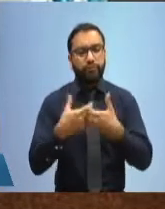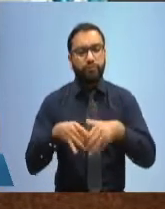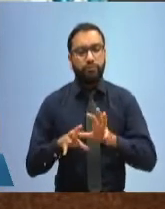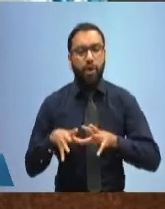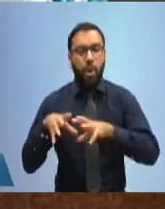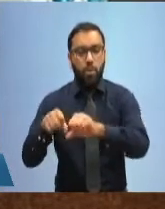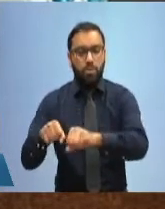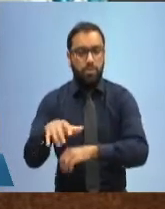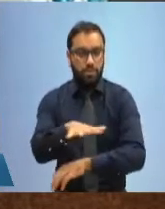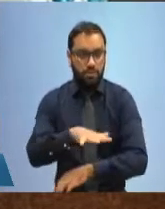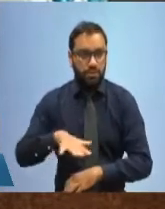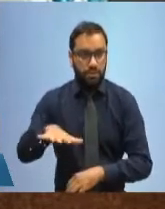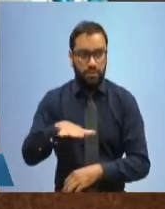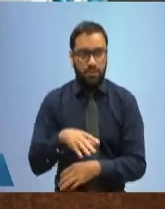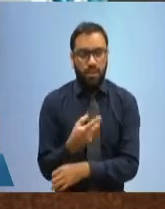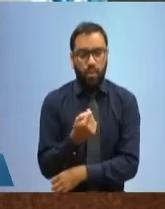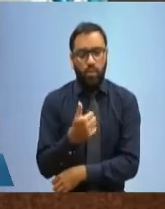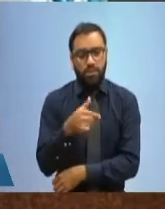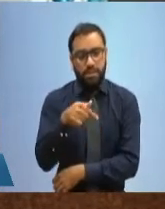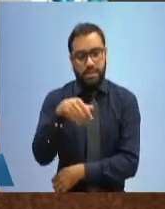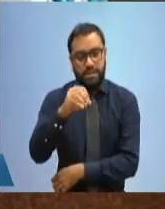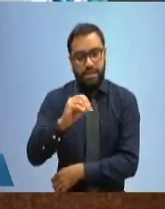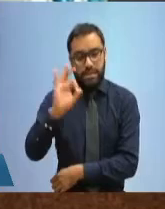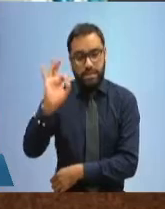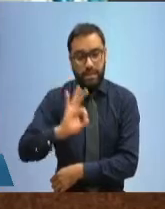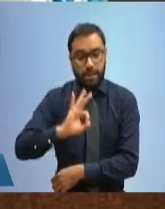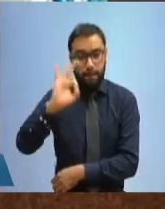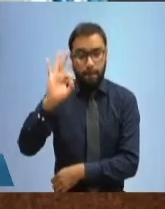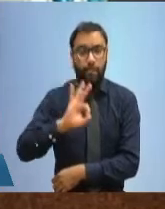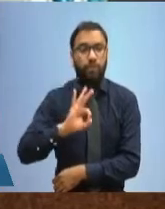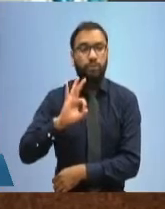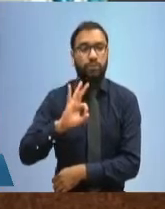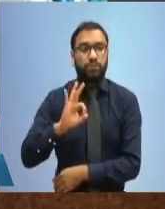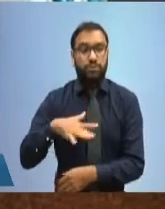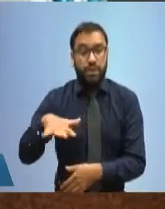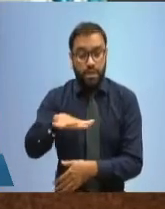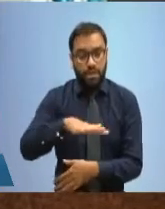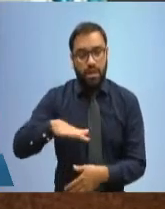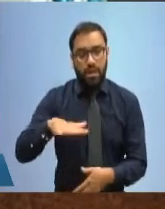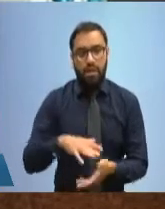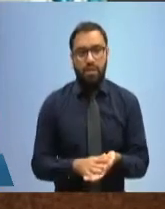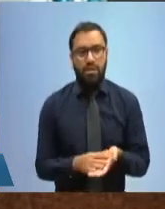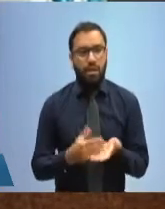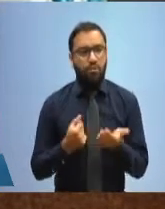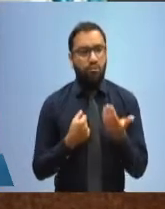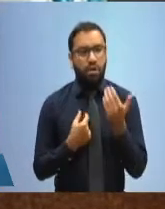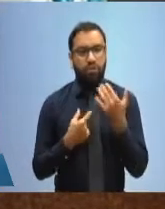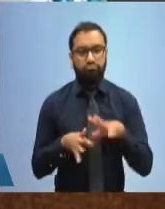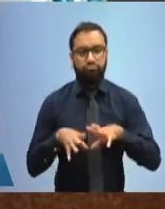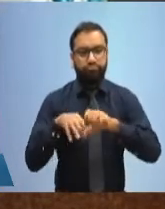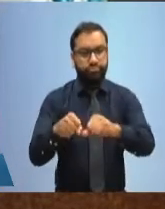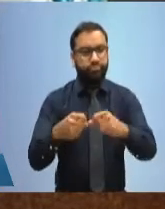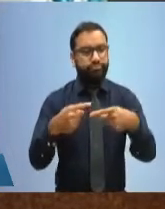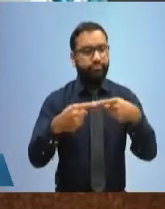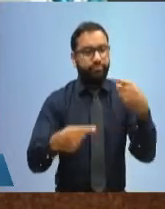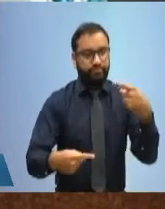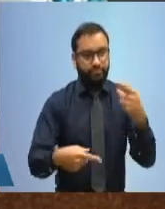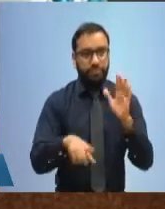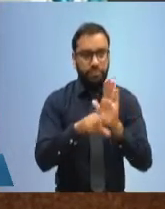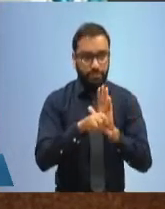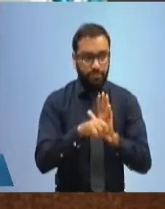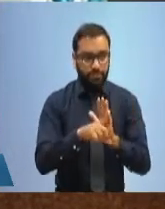quase 70% do território é sobre irregularidades da sua ocupação isso tem uma série de elementos